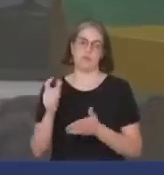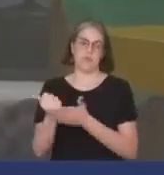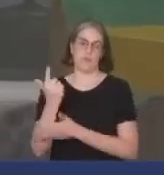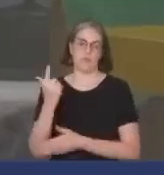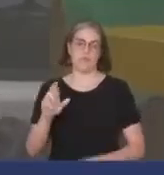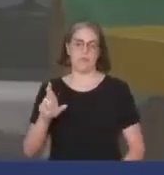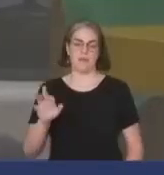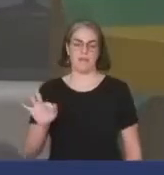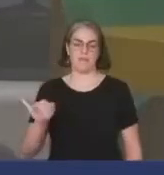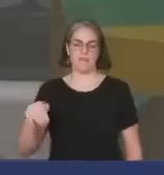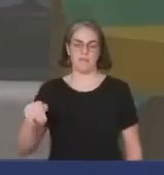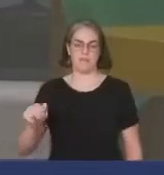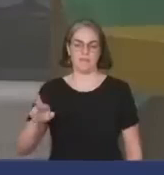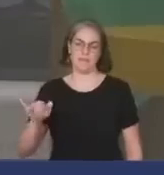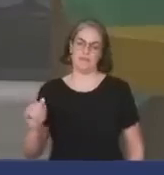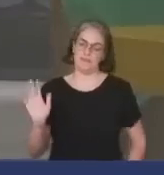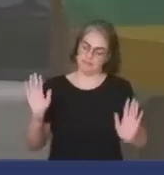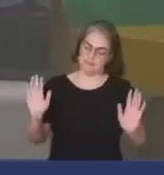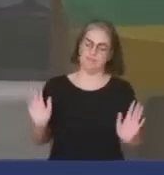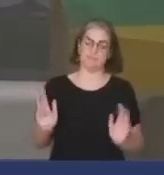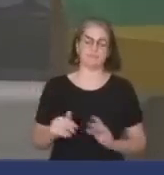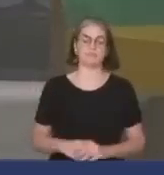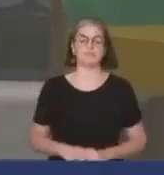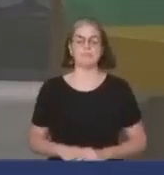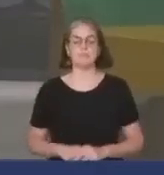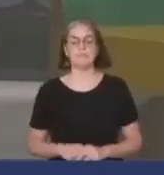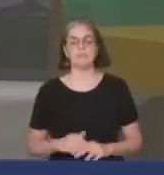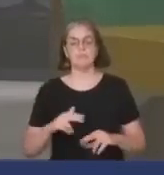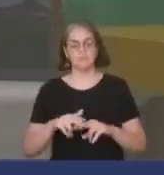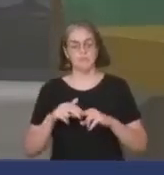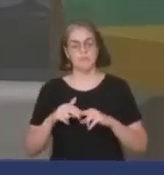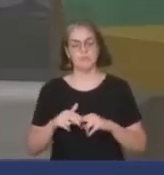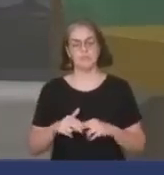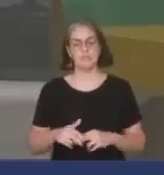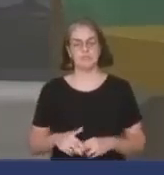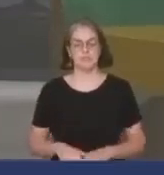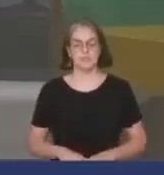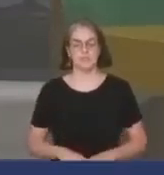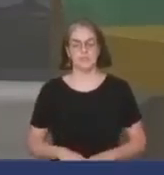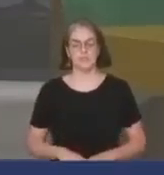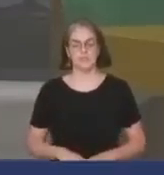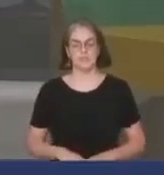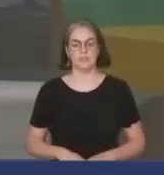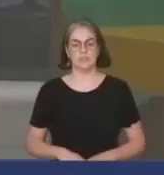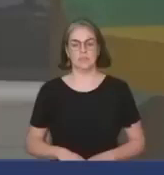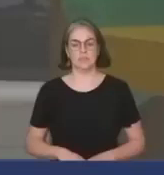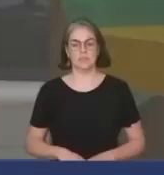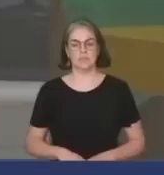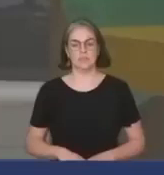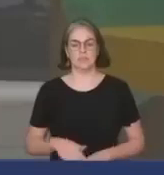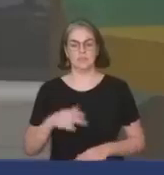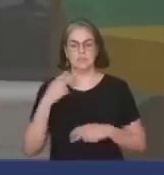Chico Alencar. Então, na verdade, é disso que nós vivemos, enquanto aqui o cercadinho vem